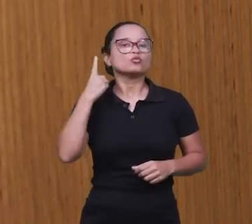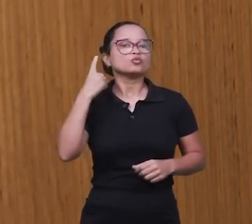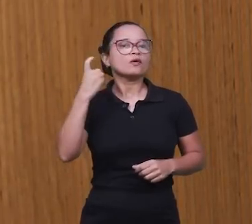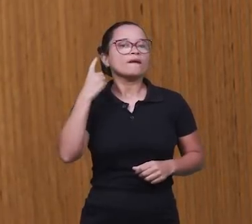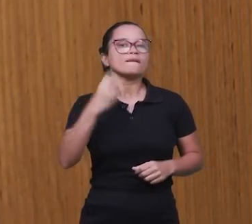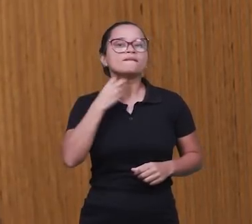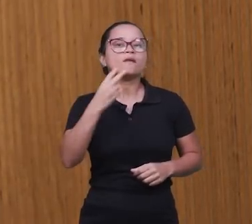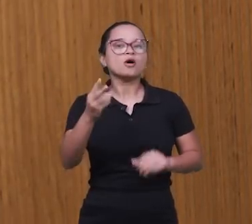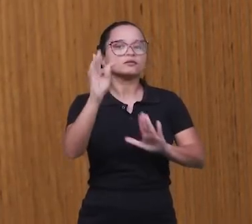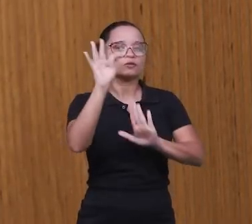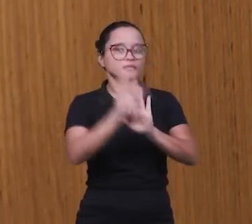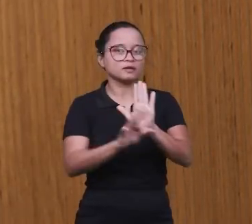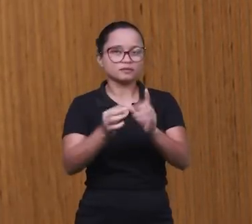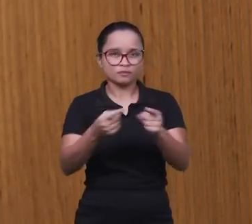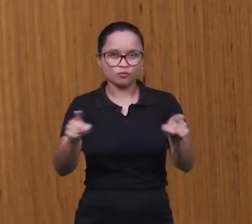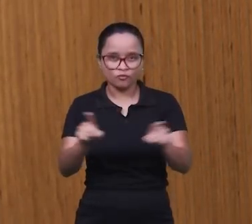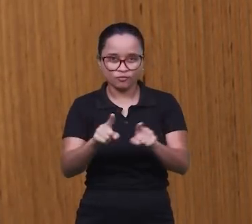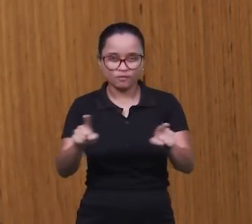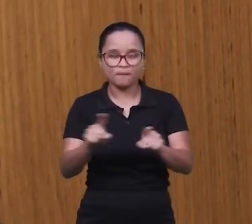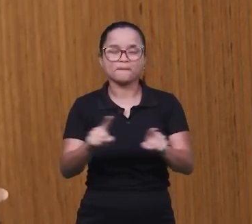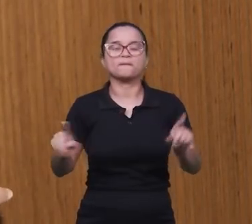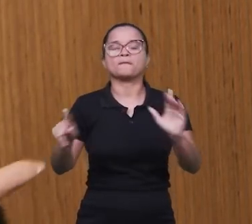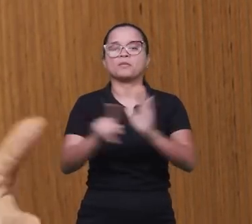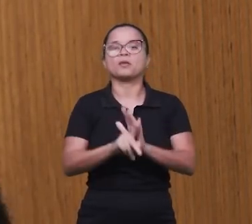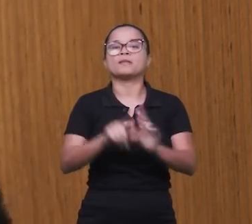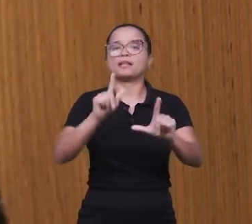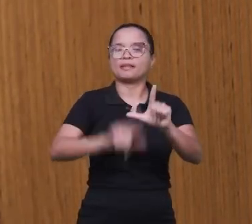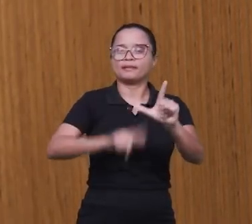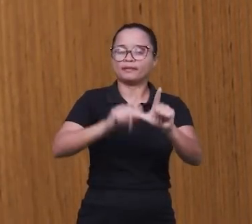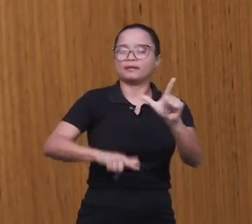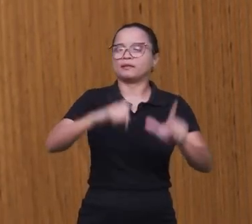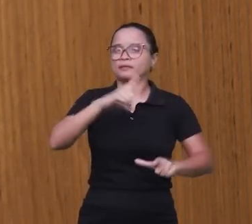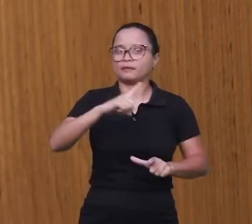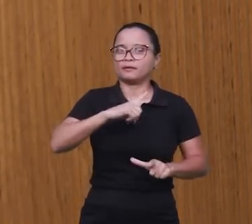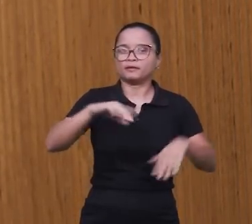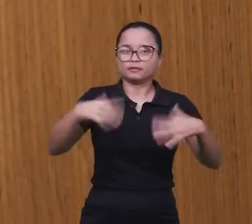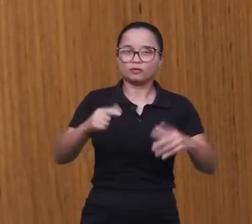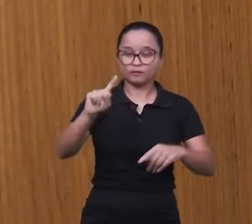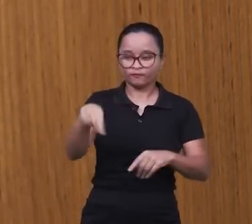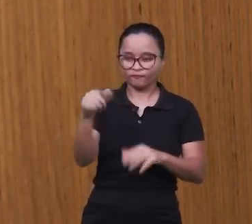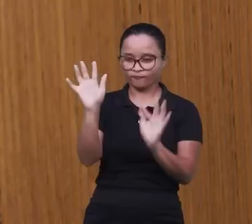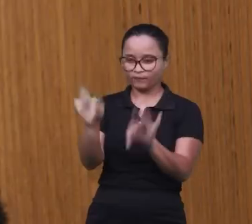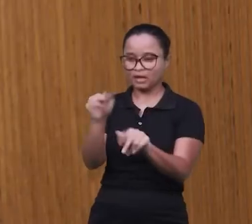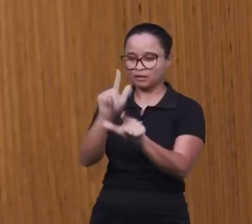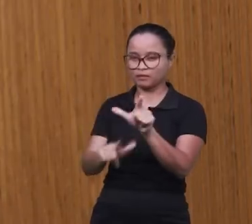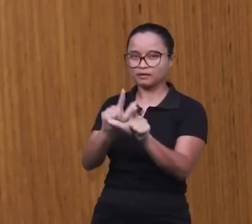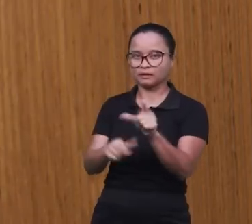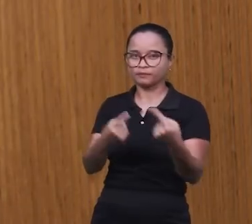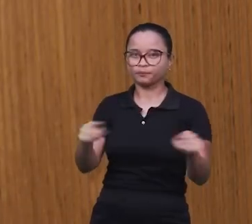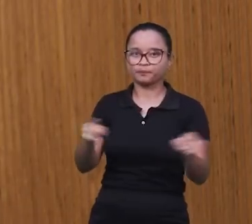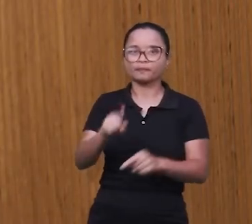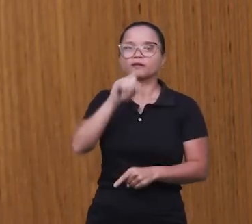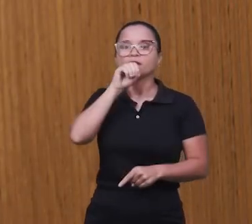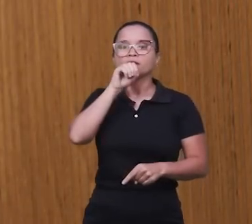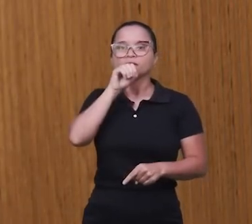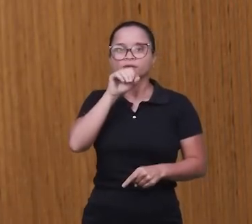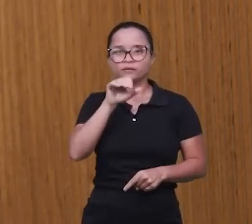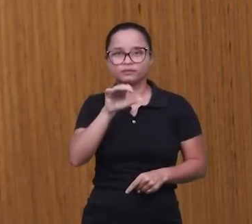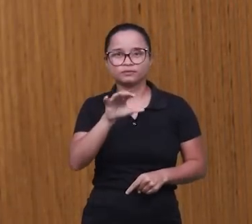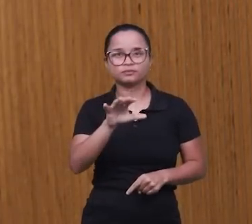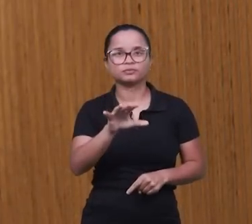com o texto musical e o texto gramatical e depois que terminou o texto, solta o restante de